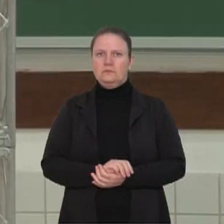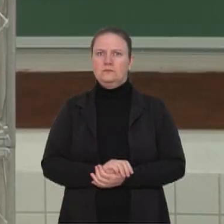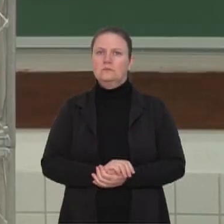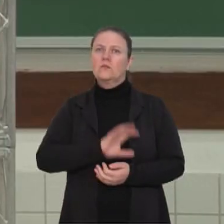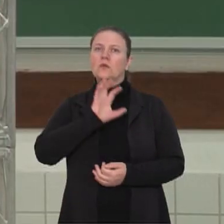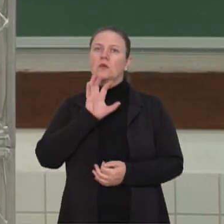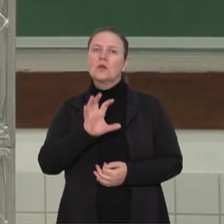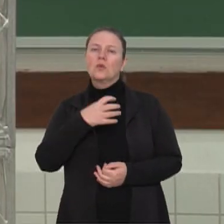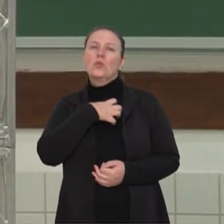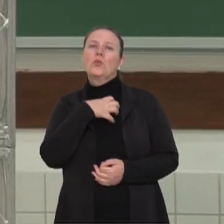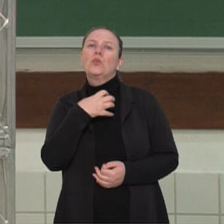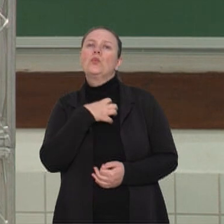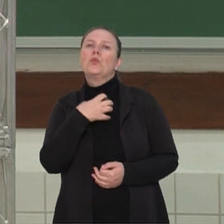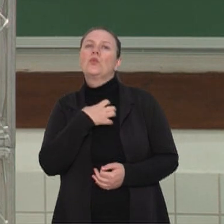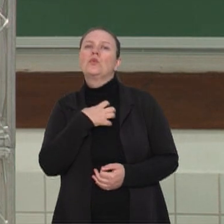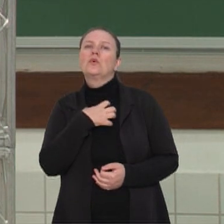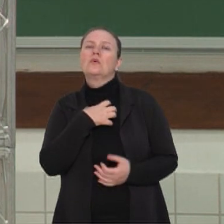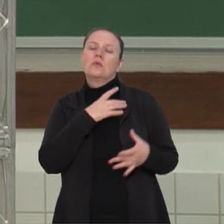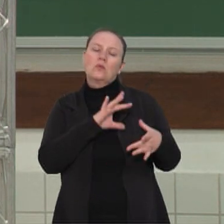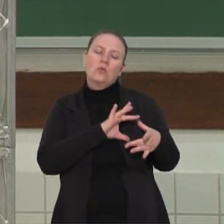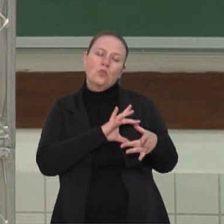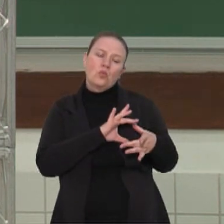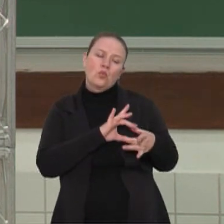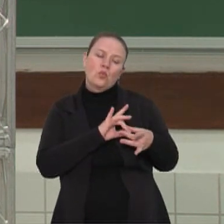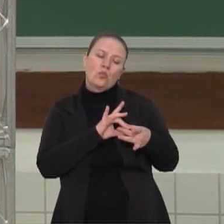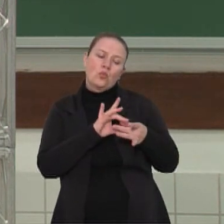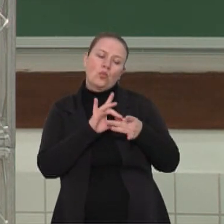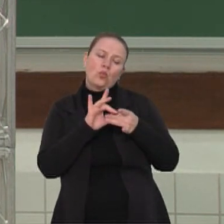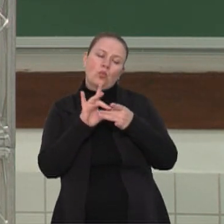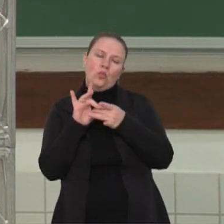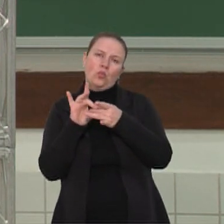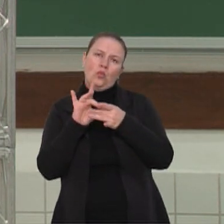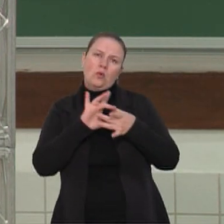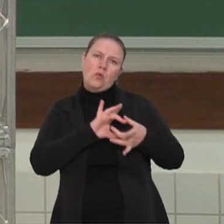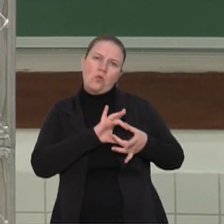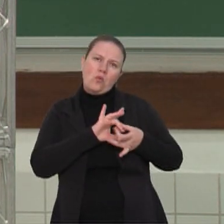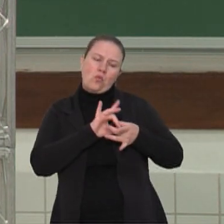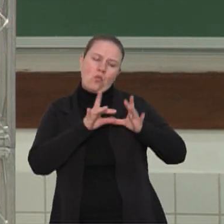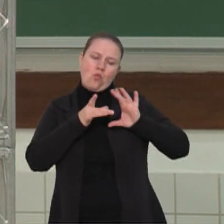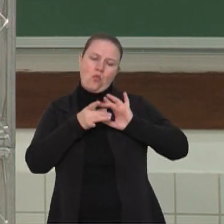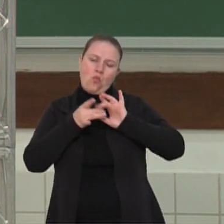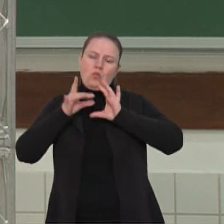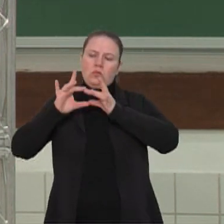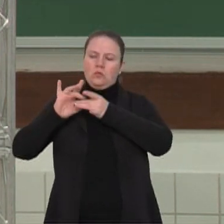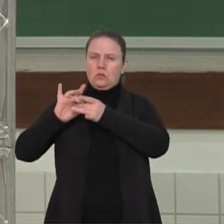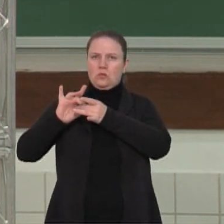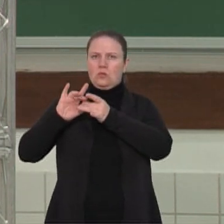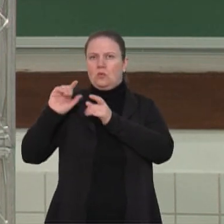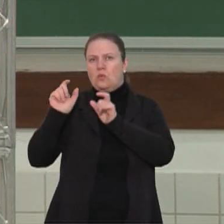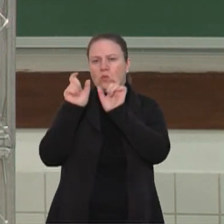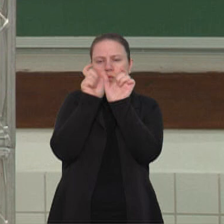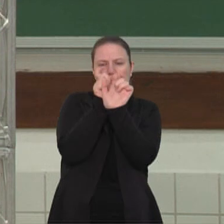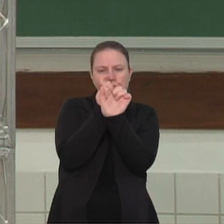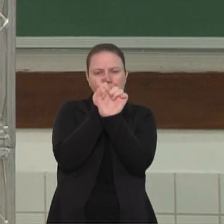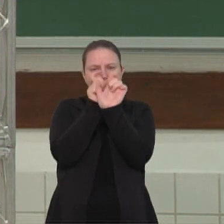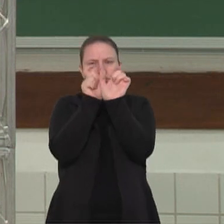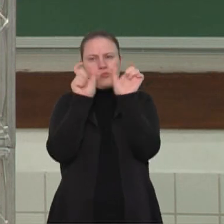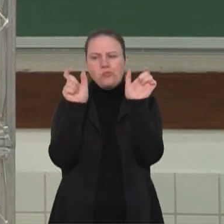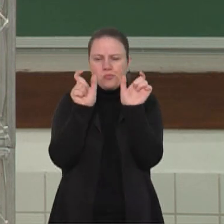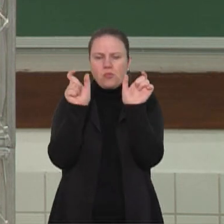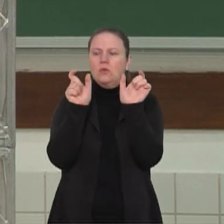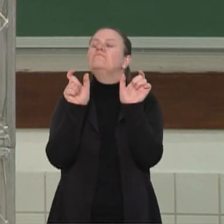é um recurso da coesão referencial, quando eu retomo uma palavra e a substituo por